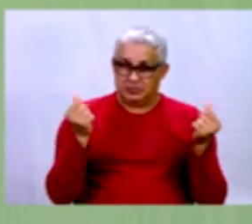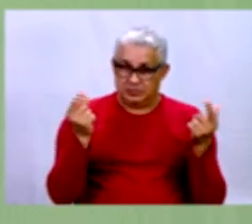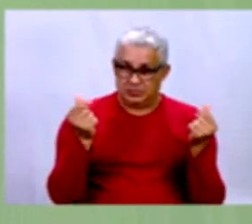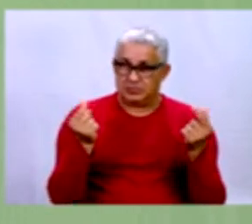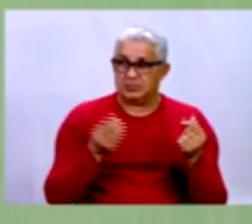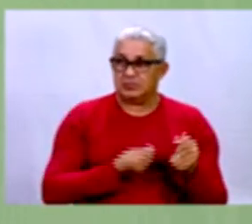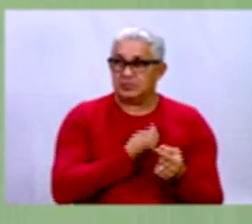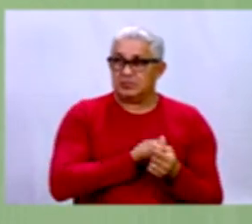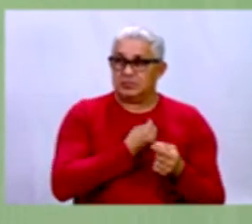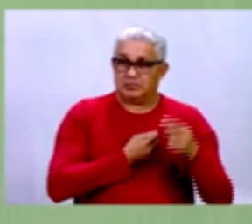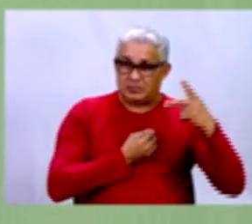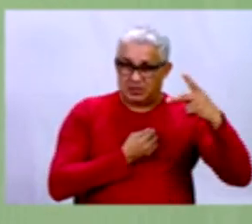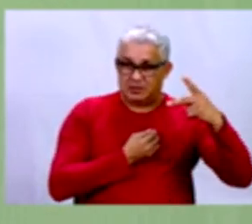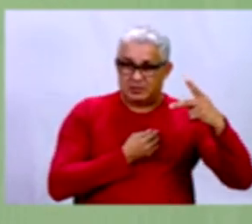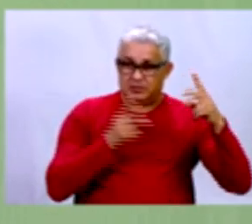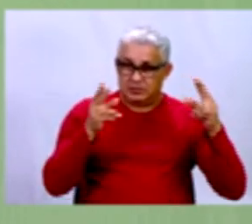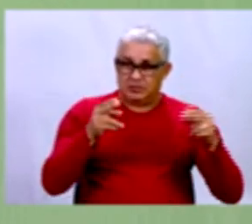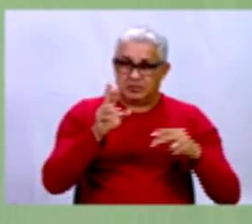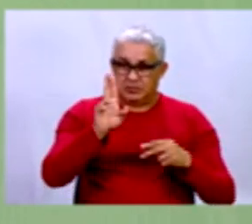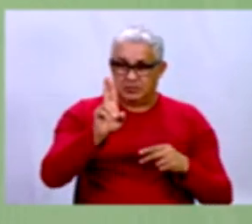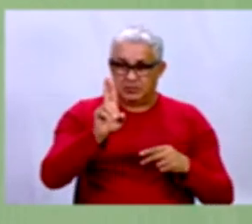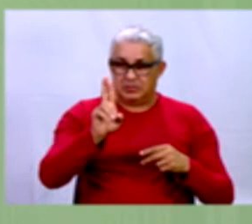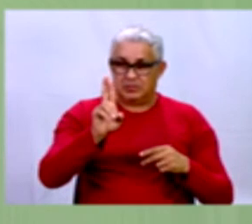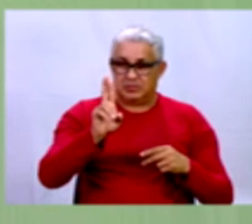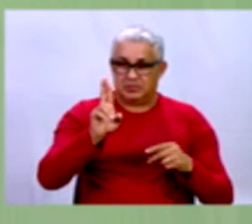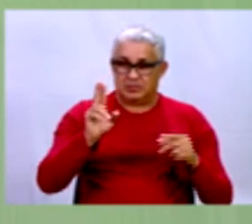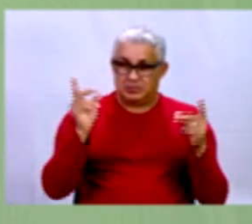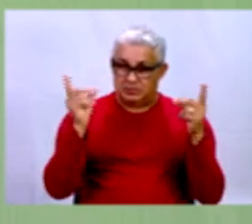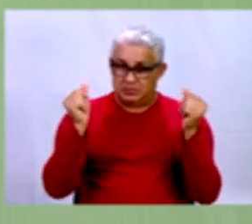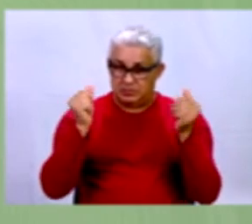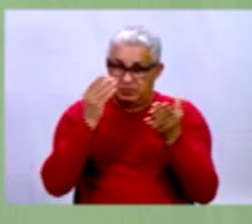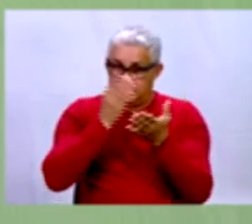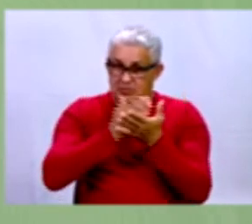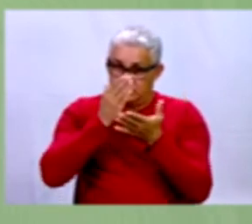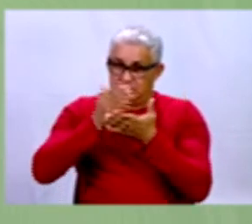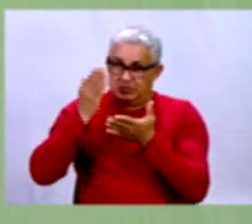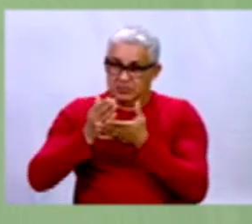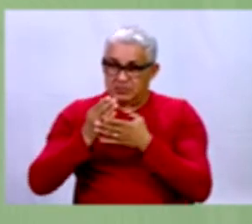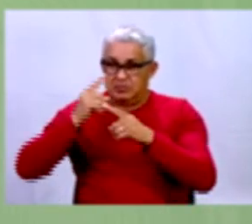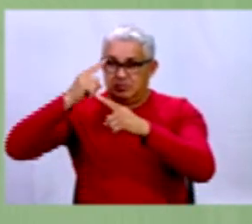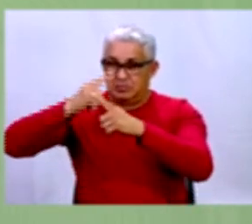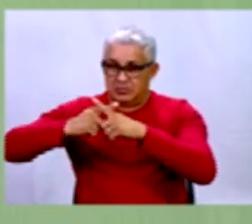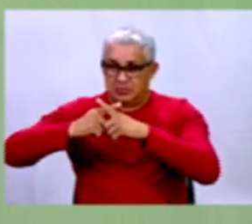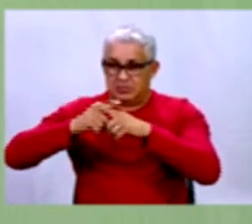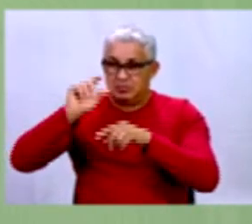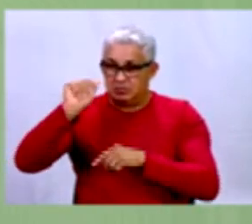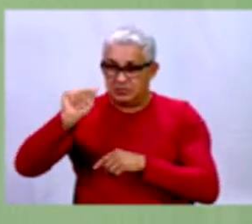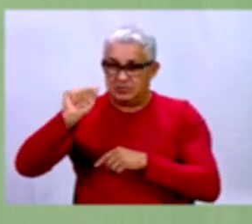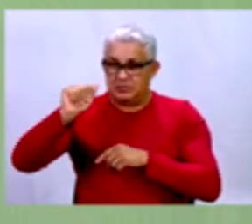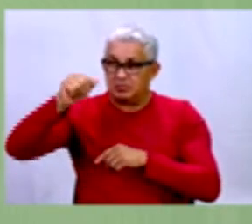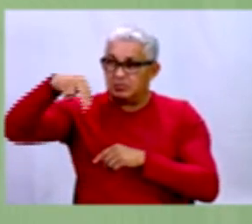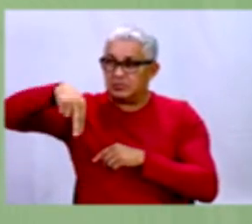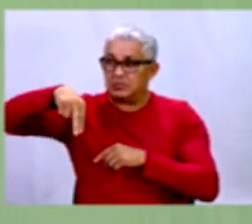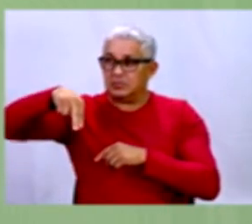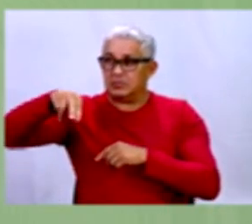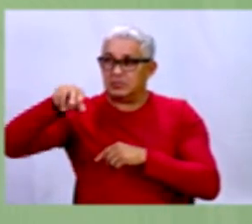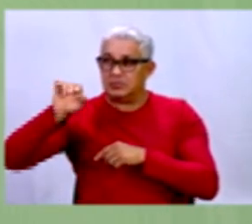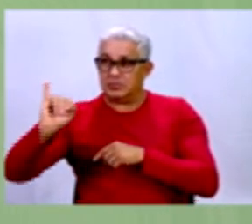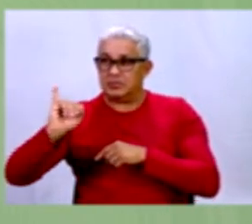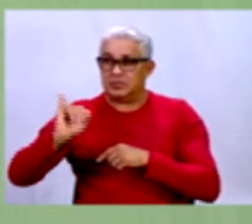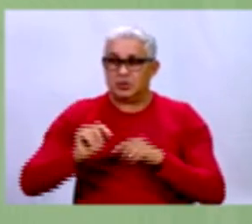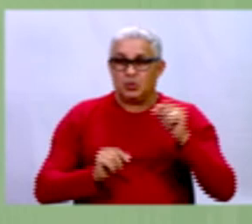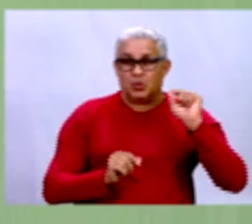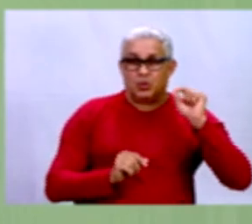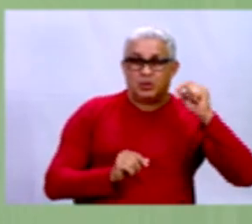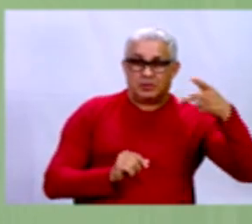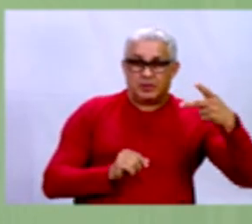presente, que é o nosso P, que é igual a R, que é o valor das prestações, vezes ANI, tá? Onde P